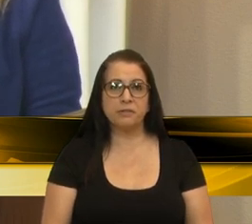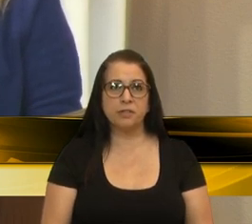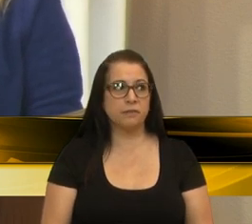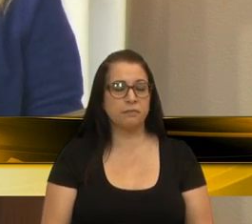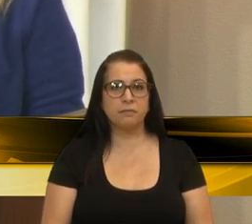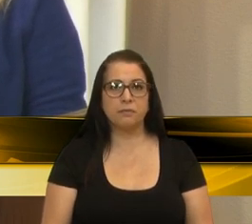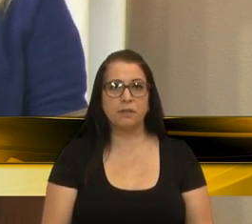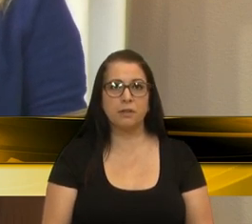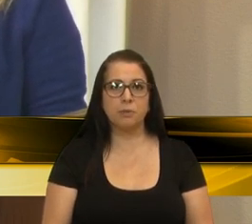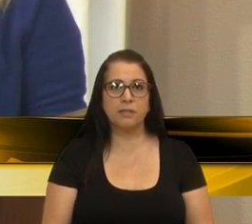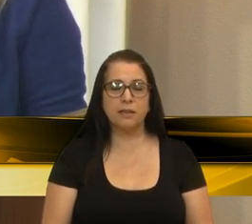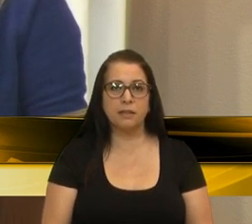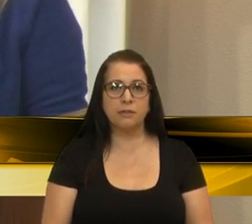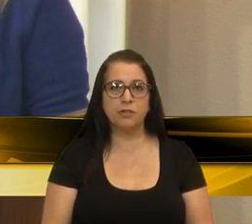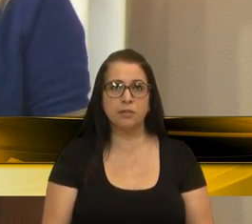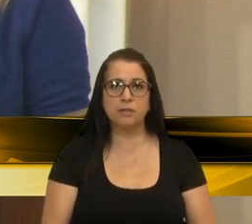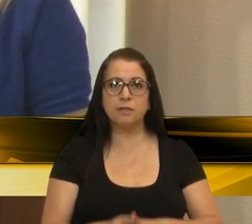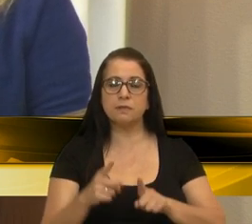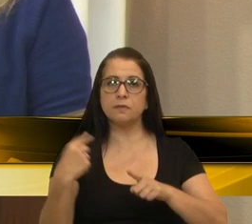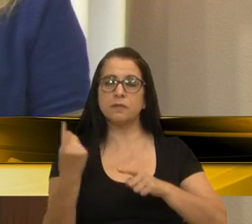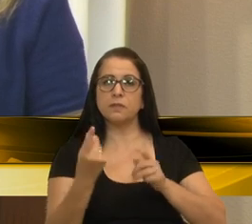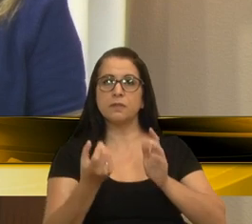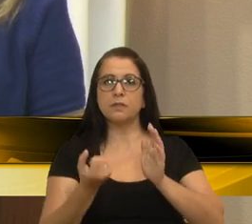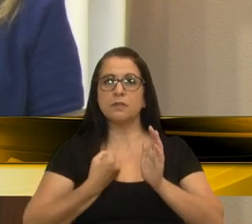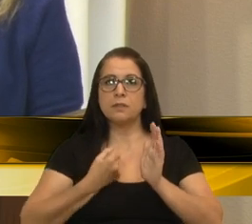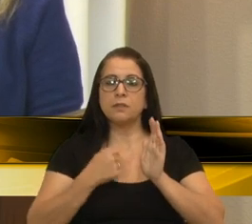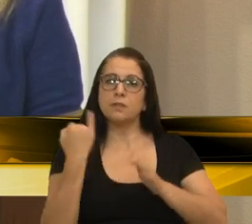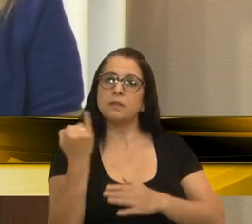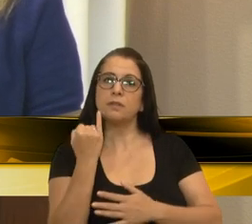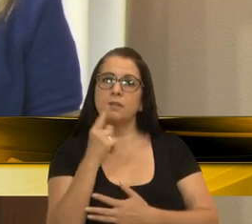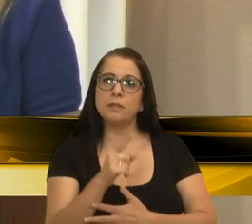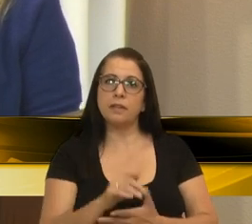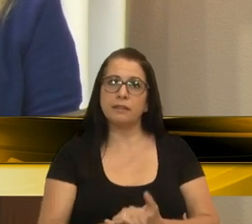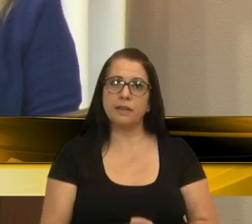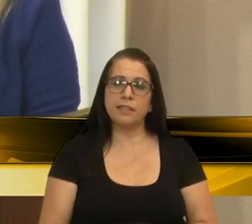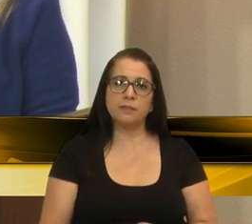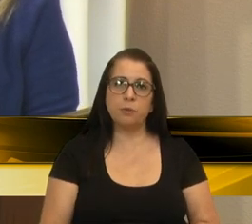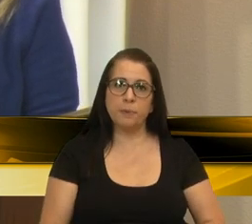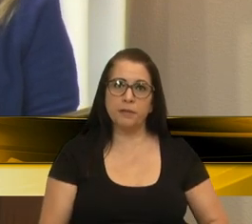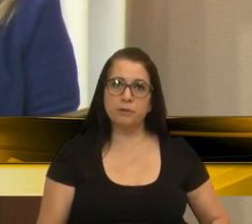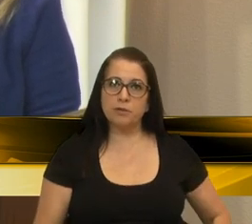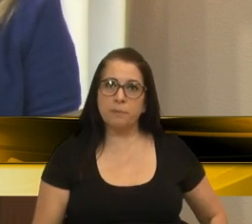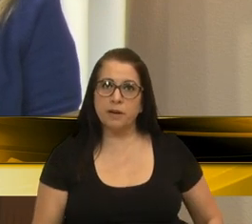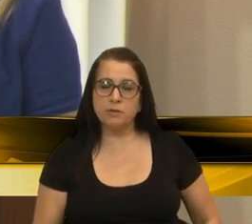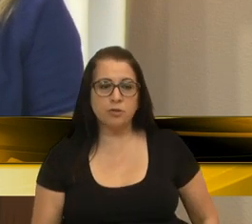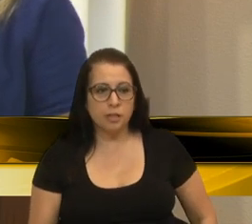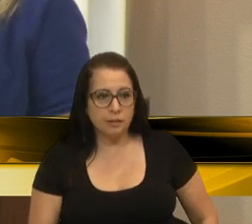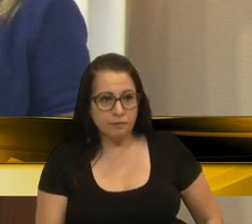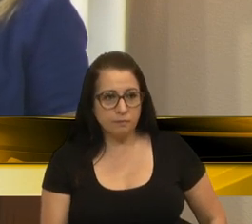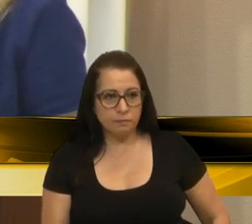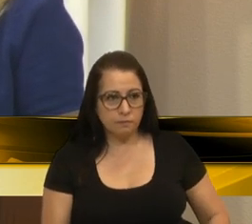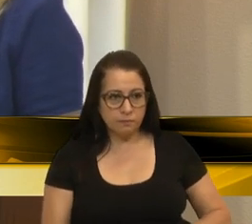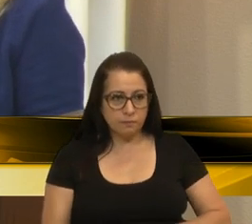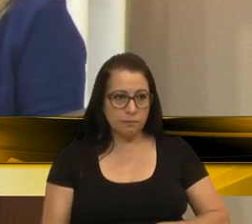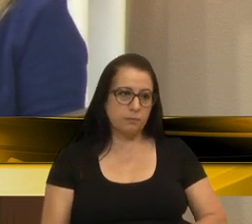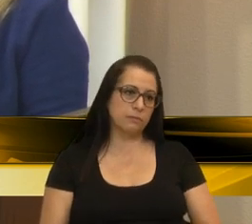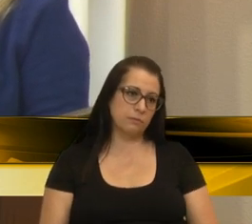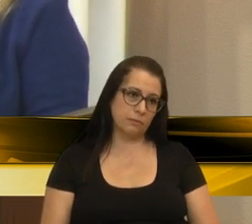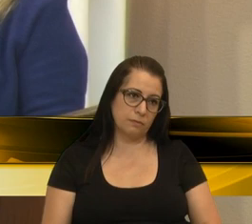Então, são dados importantes, são transparentes, são,